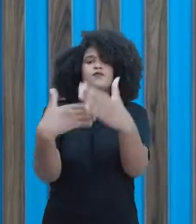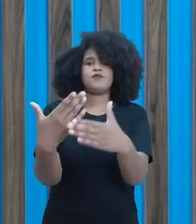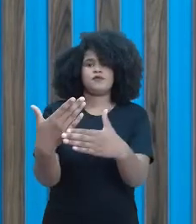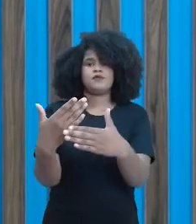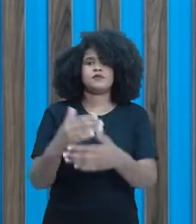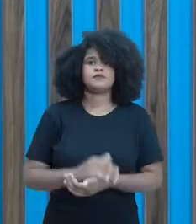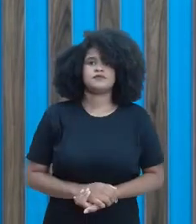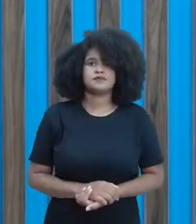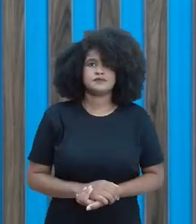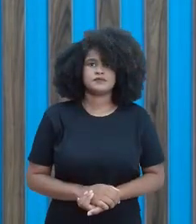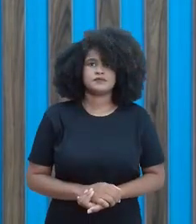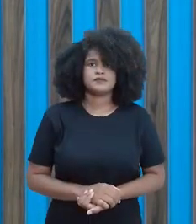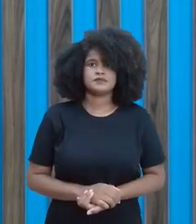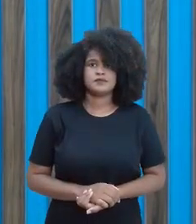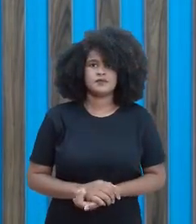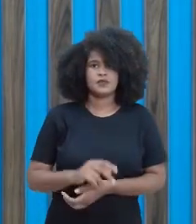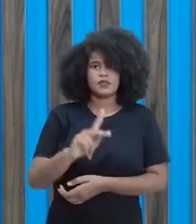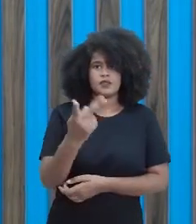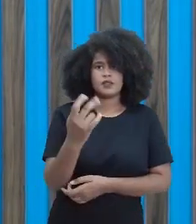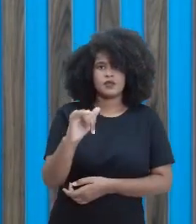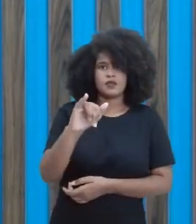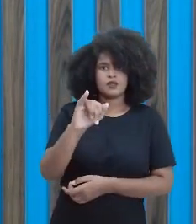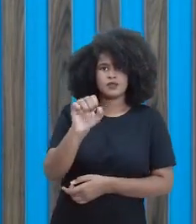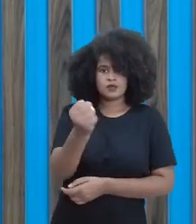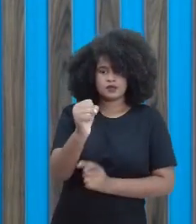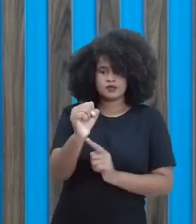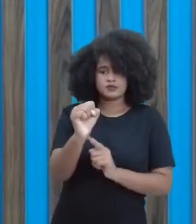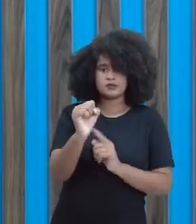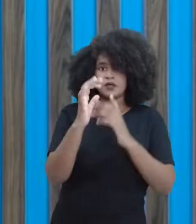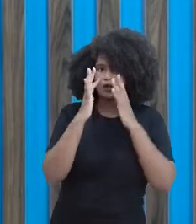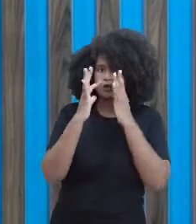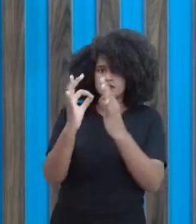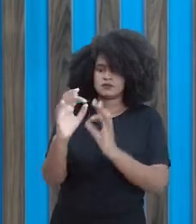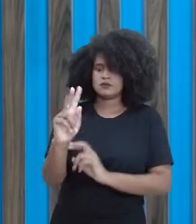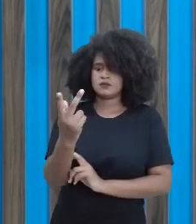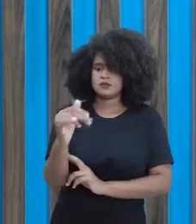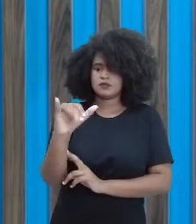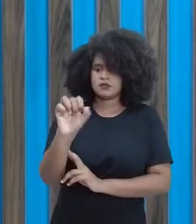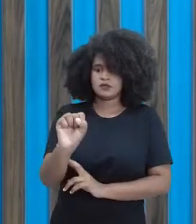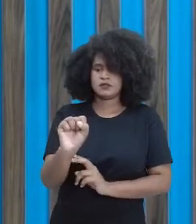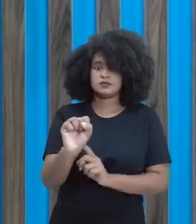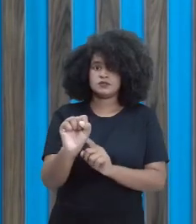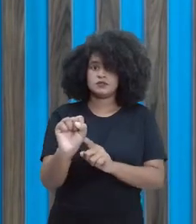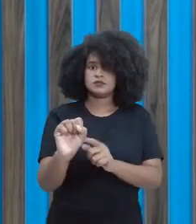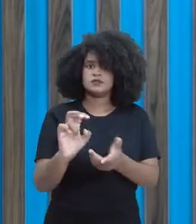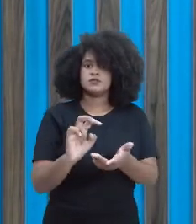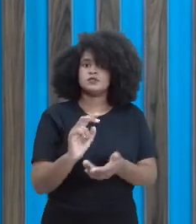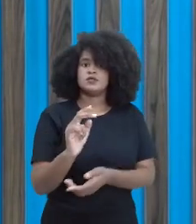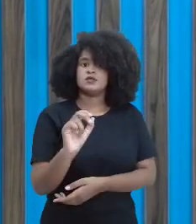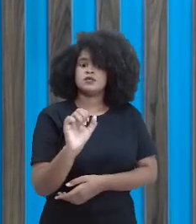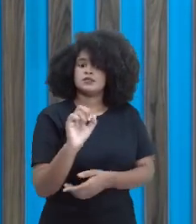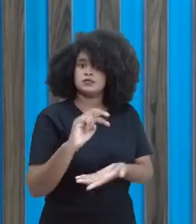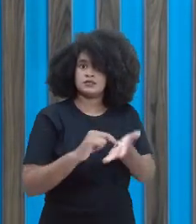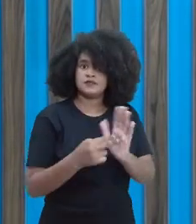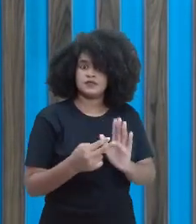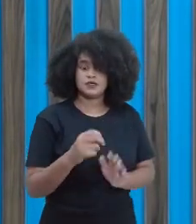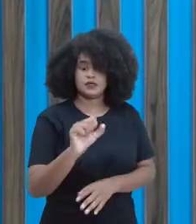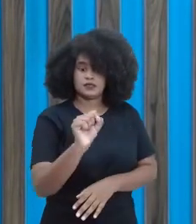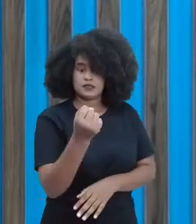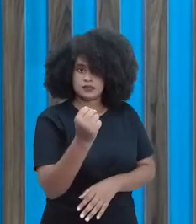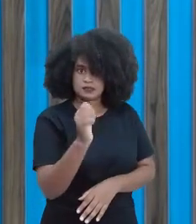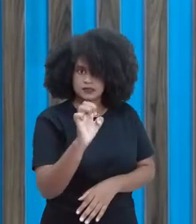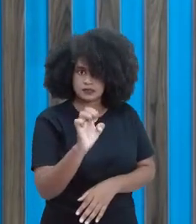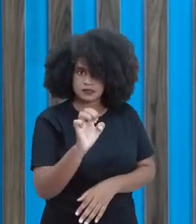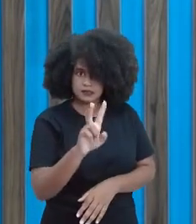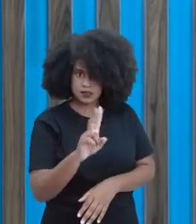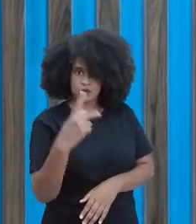certo? His method. Atenção para esse his, como eu já falei a vocês. Seu, no caso, o dele. É o